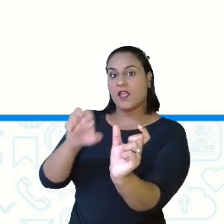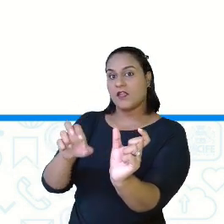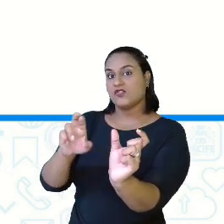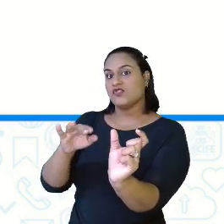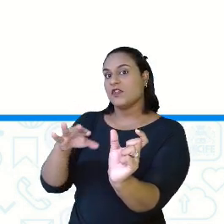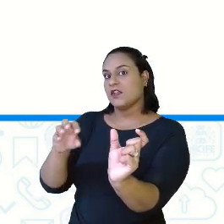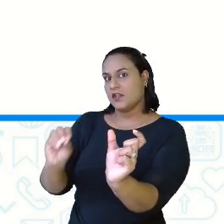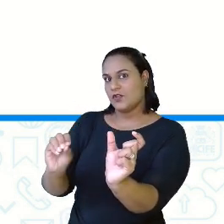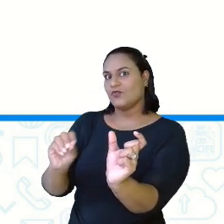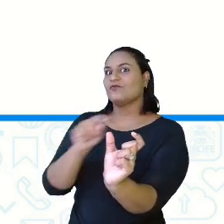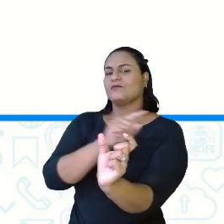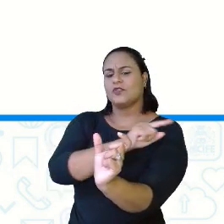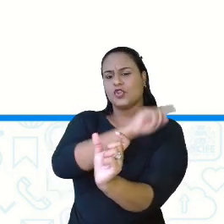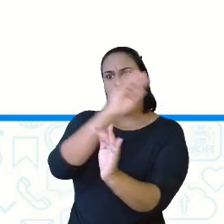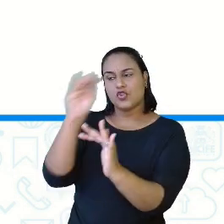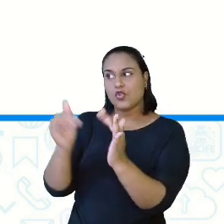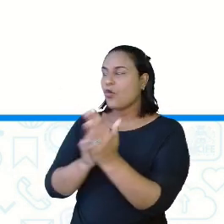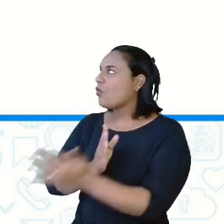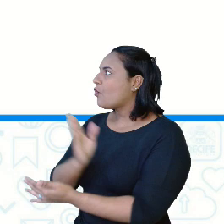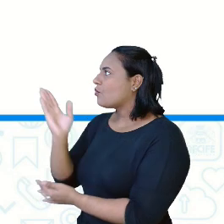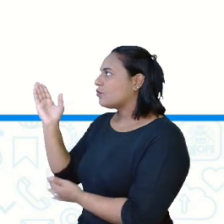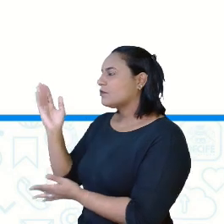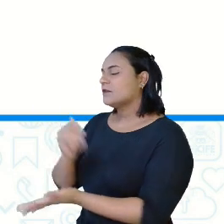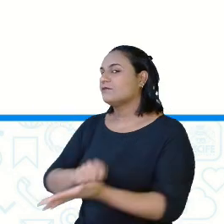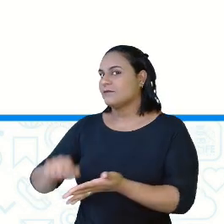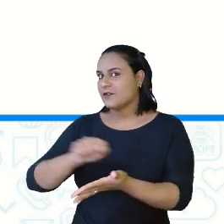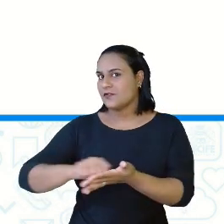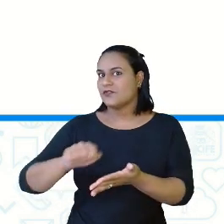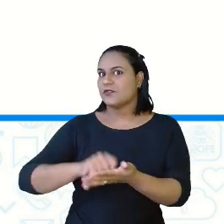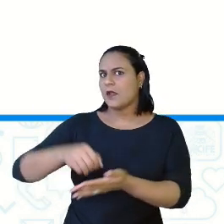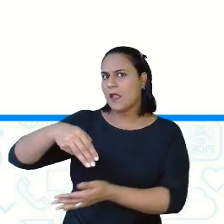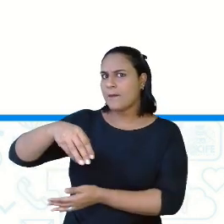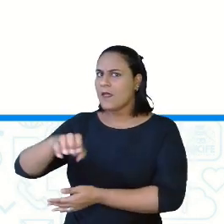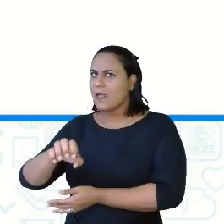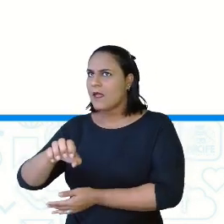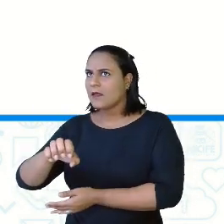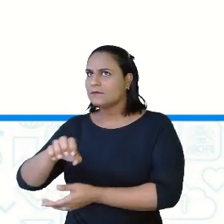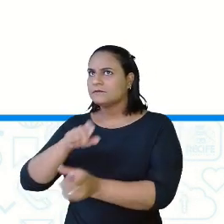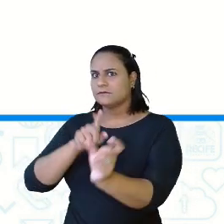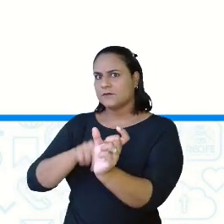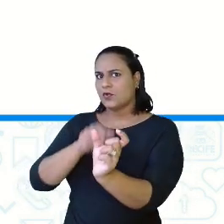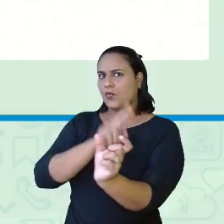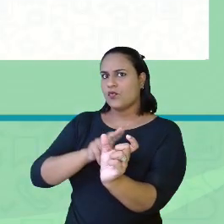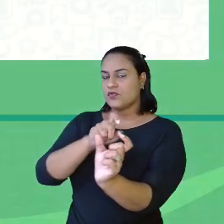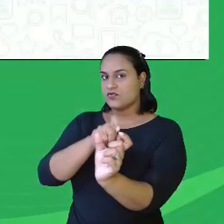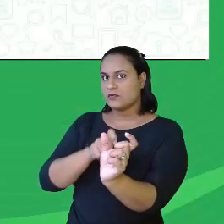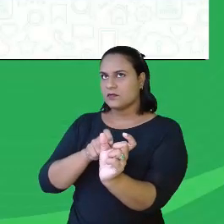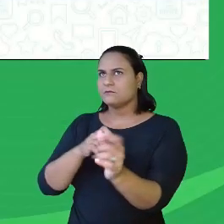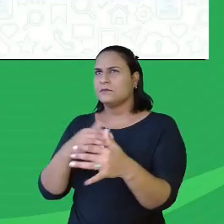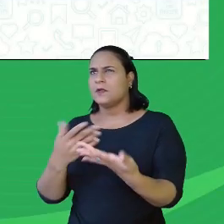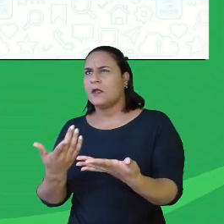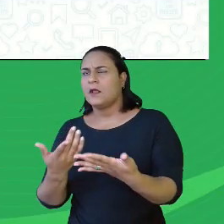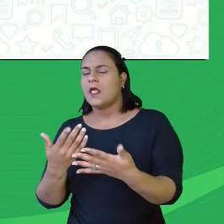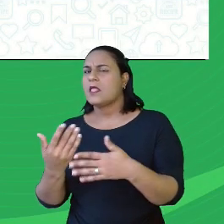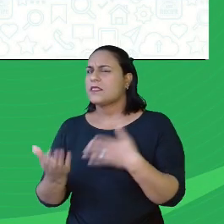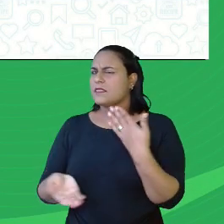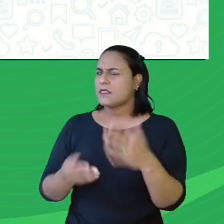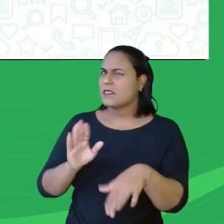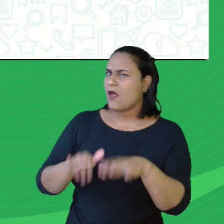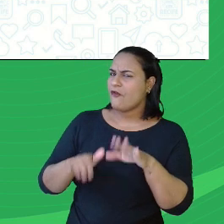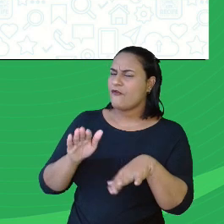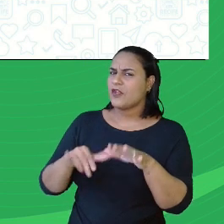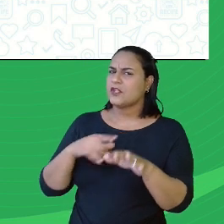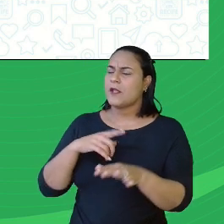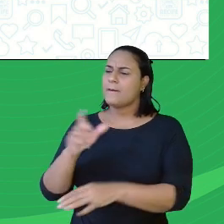mexicano. Todas elas são escritas com eles. Eu sei que está aparecendo algumas palavras que talvez vocês não conheçam o